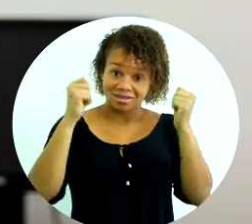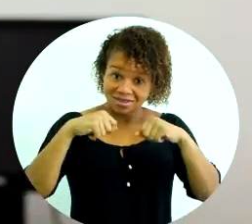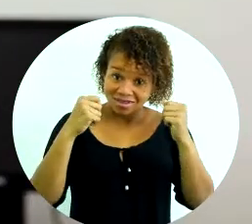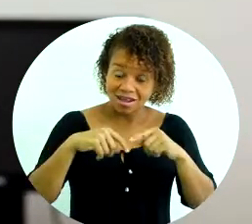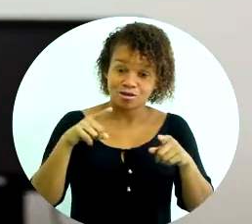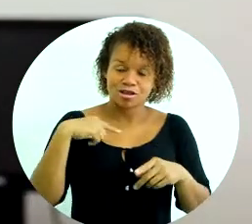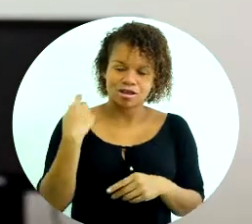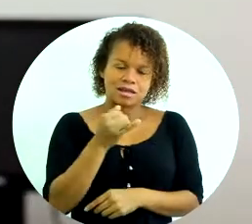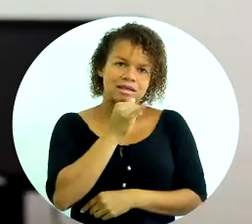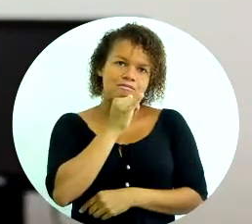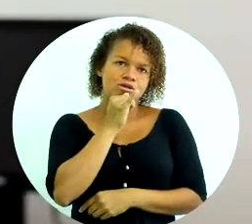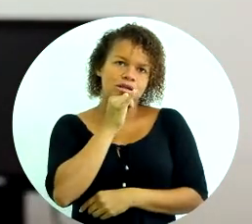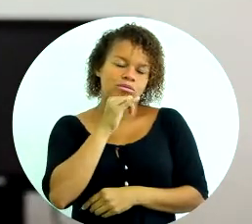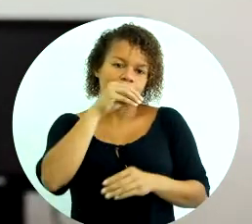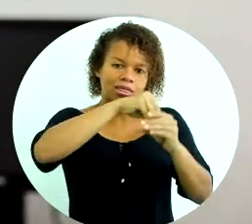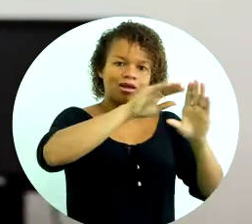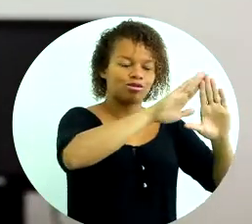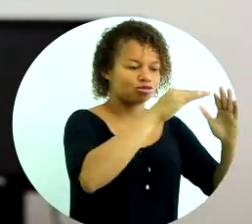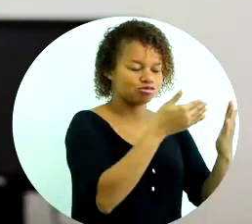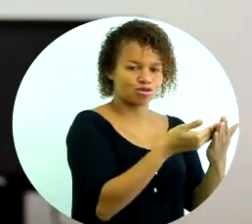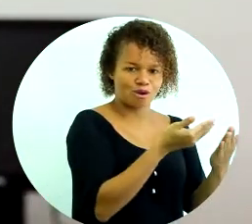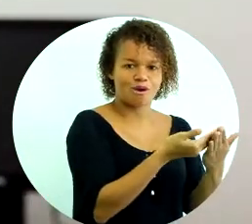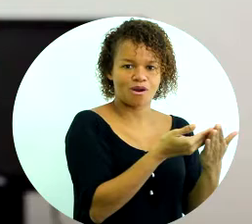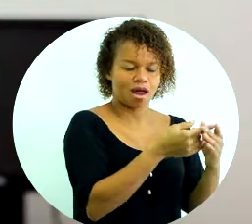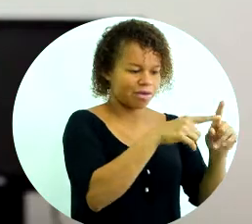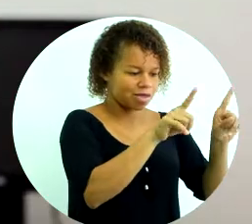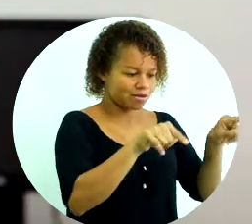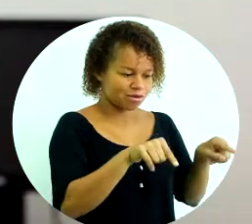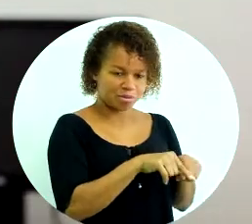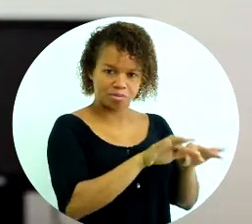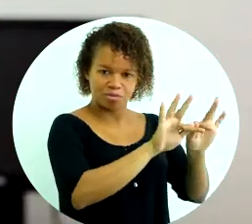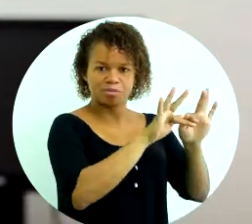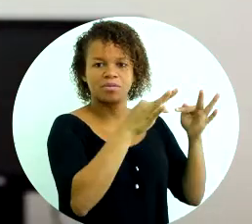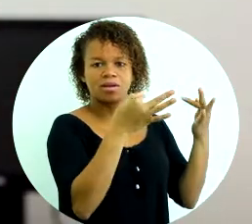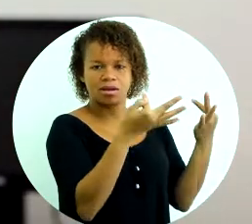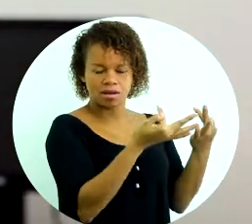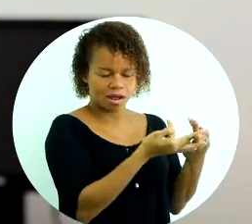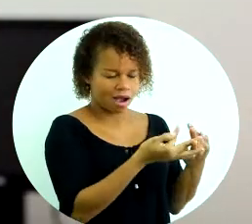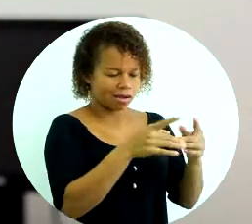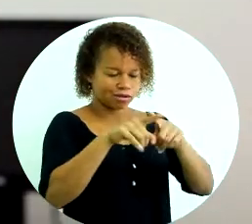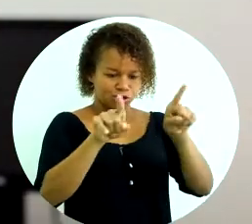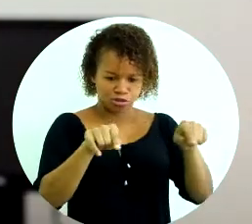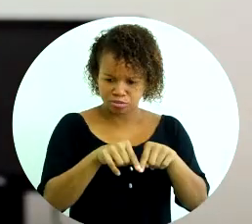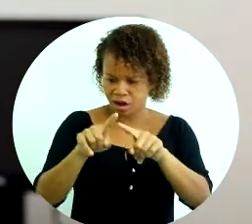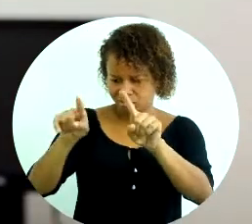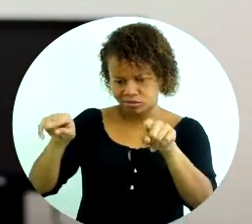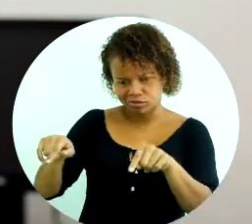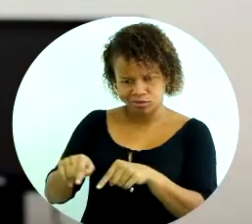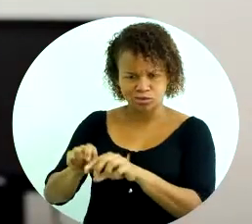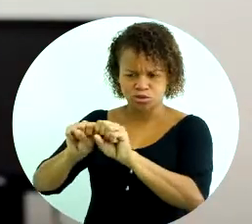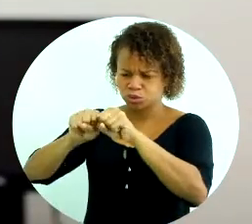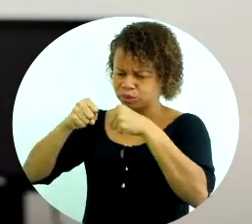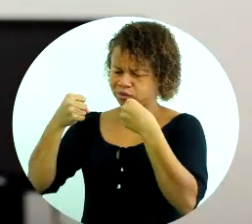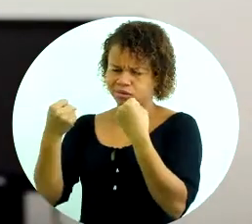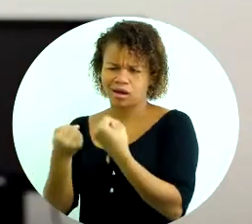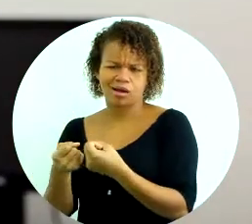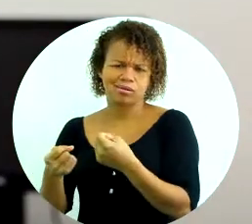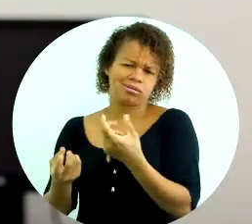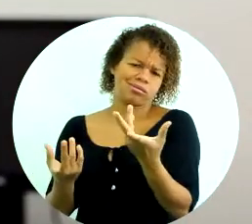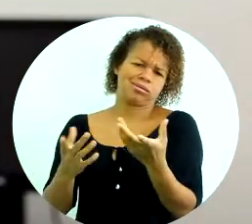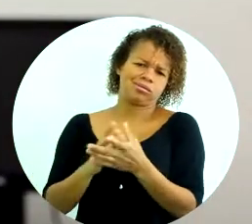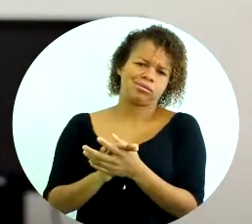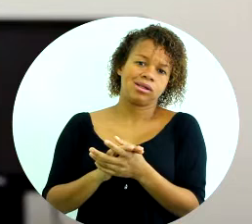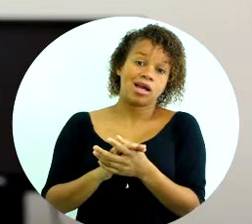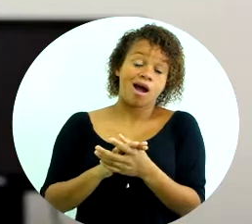faz necessário que, por exemplo, nas escolas e no ambiente familiar, espaços onde o fato social